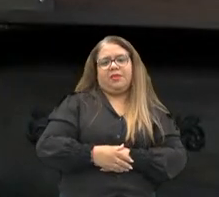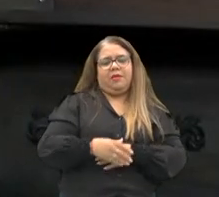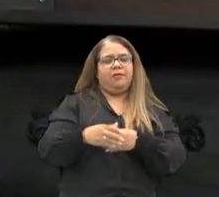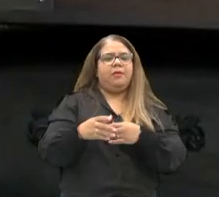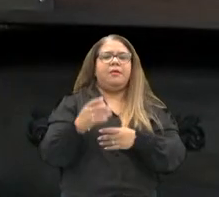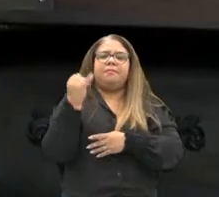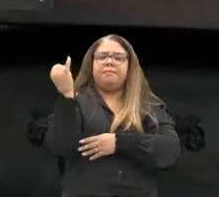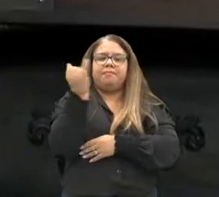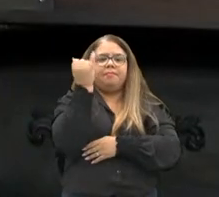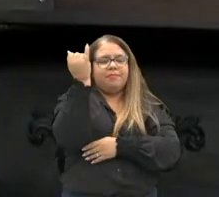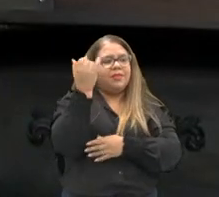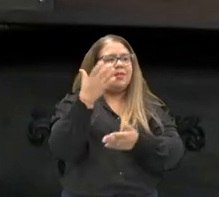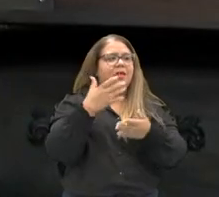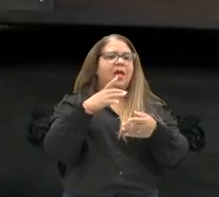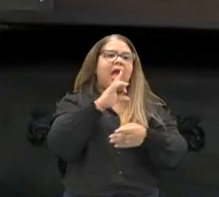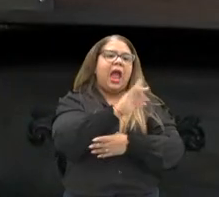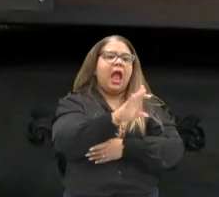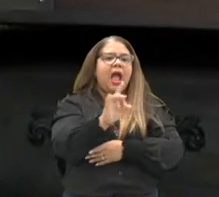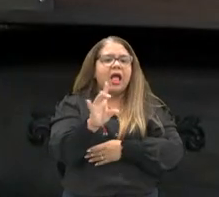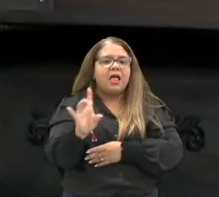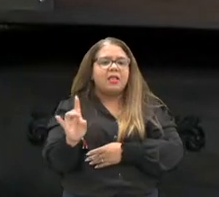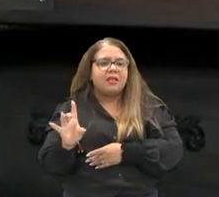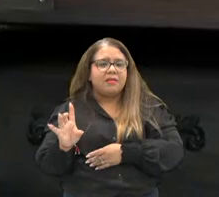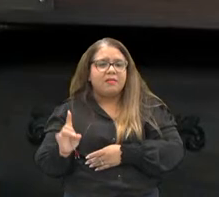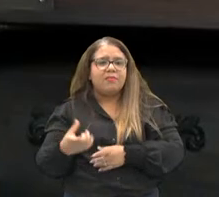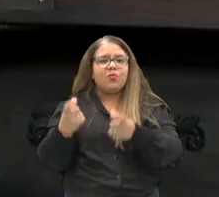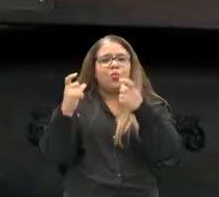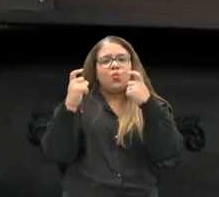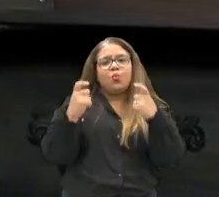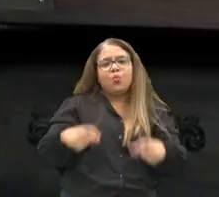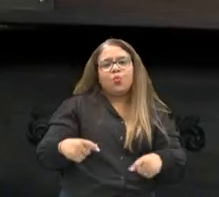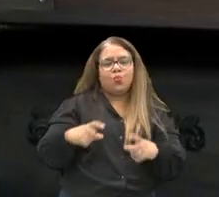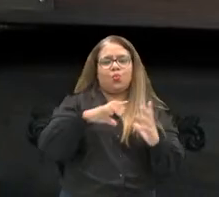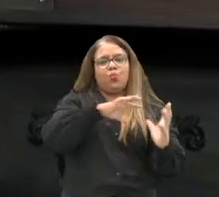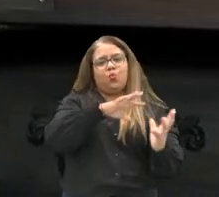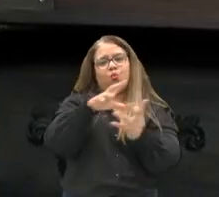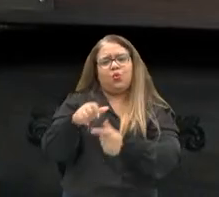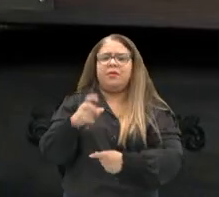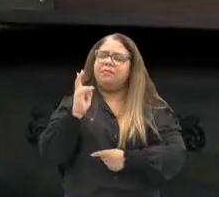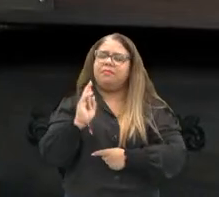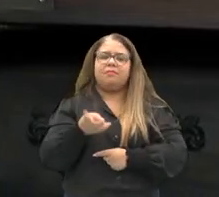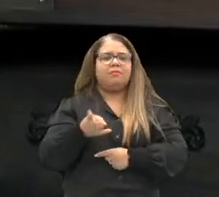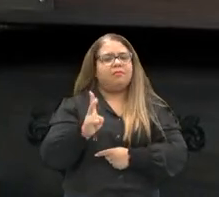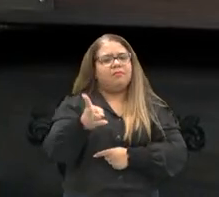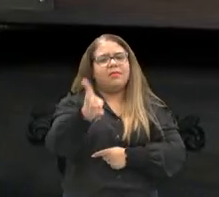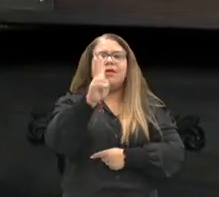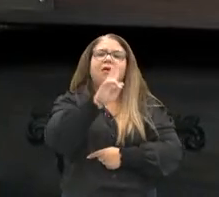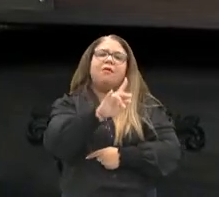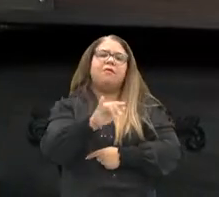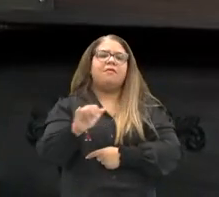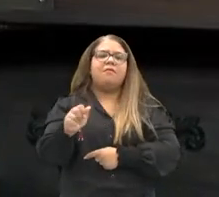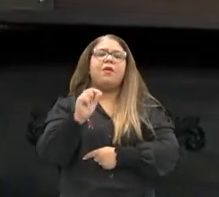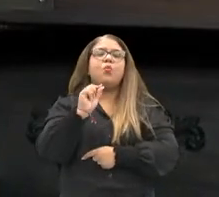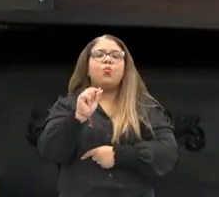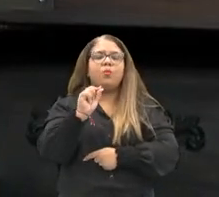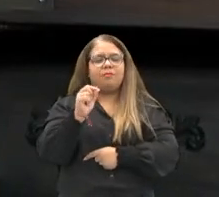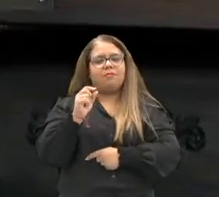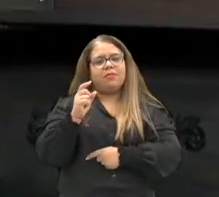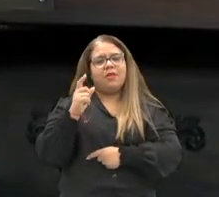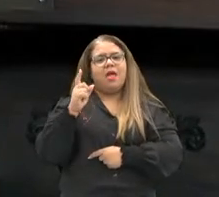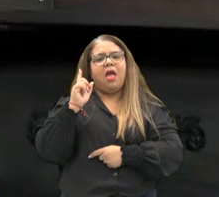projeção que cada um ocupou no mundo, lá fora, eles sempre tiveram a noção